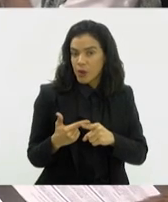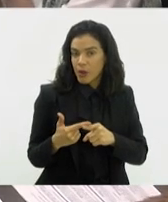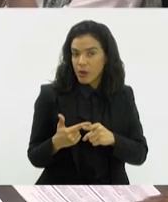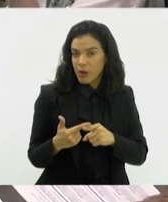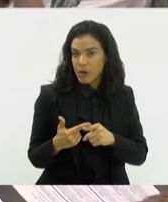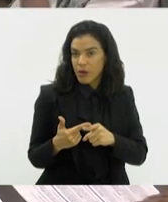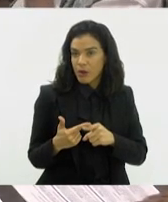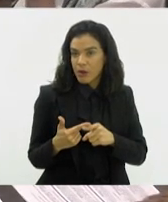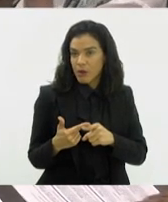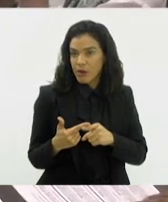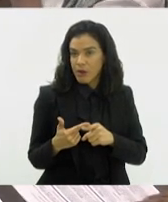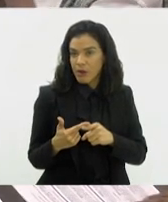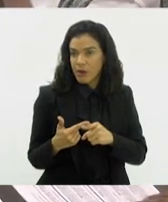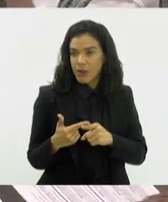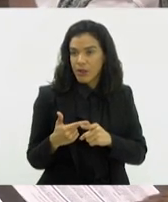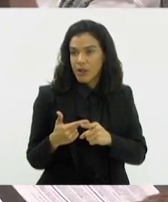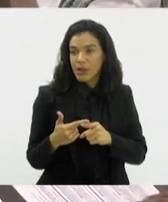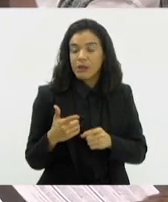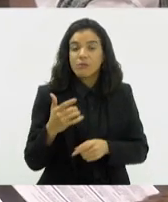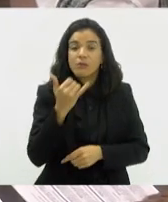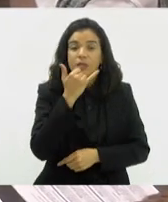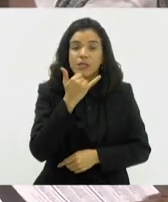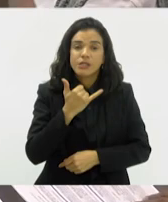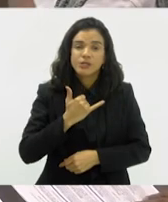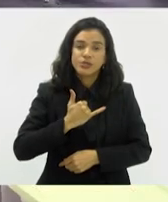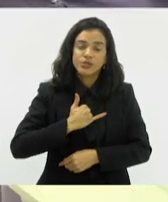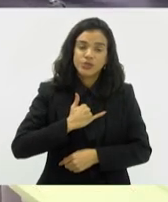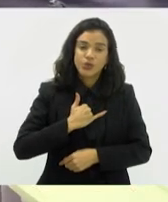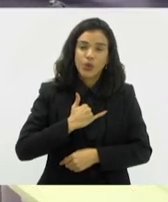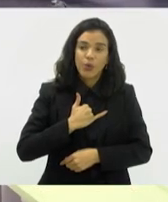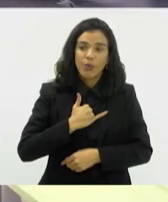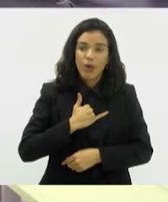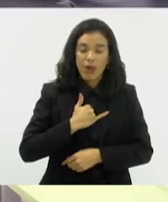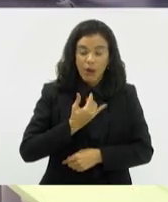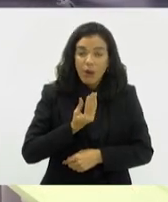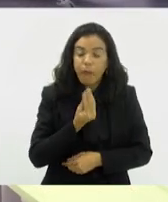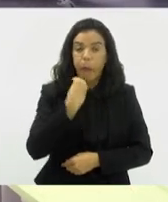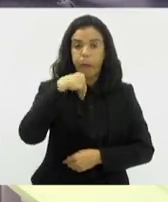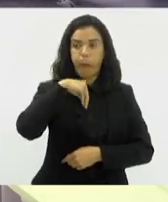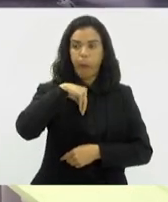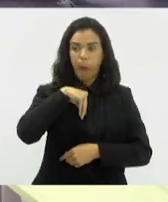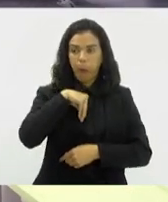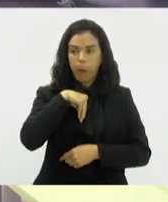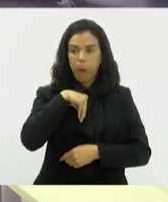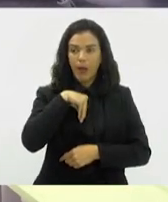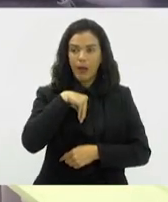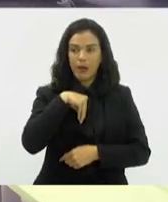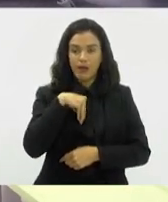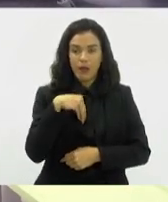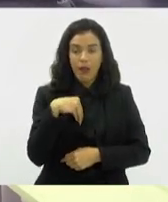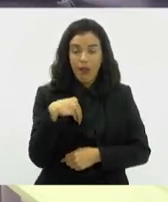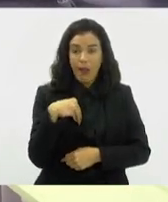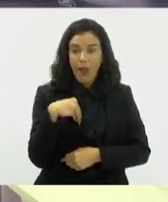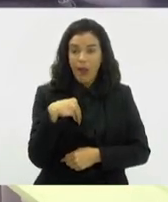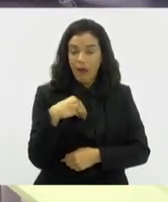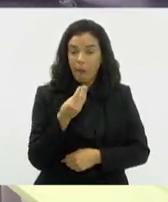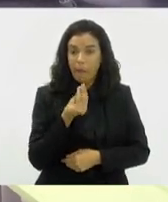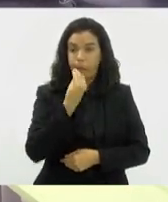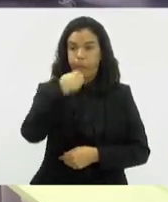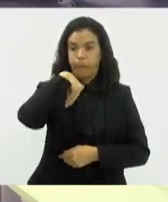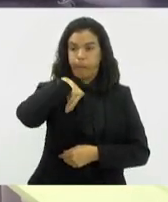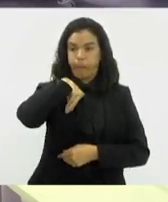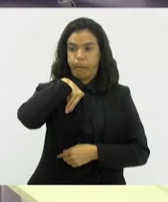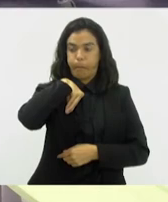mastigando, viu? Desculpe, presidente. Eu vou engolir uma ameixa seca aqui. Já vou dar o parecer. Como é ameixa seca, não tem